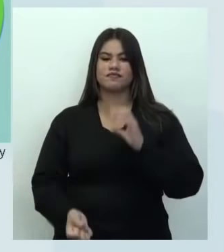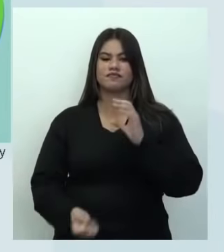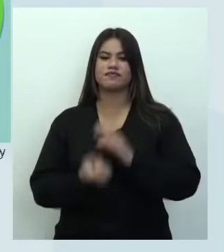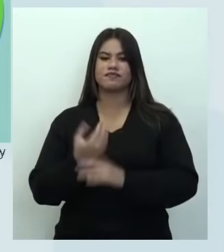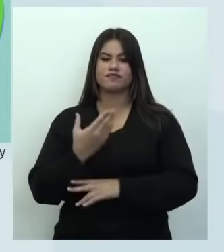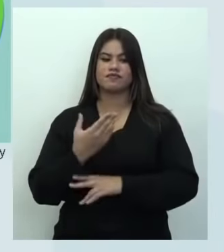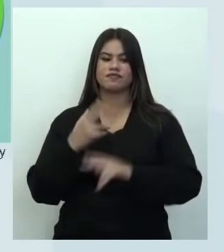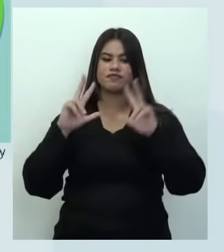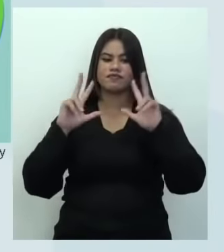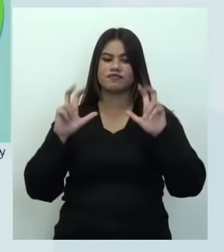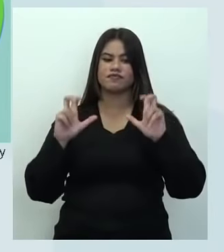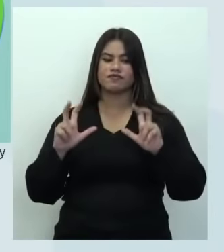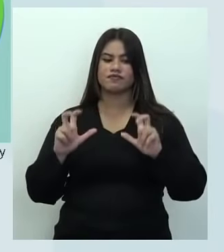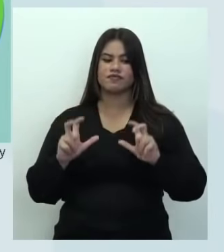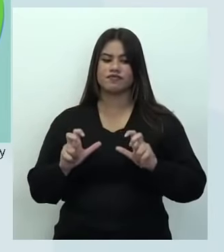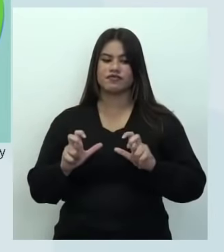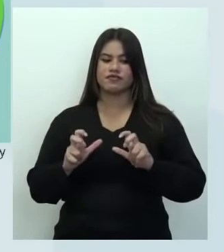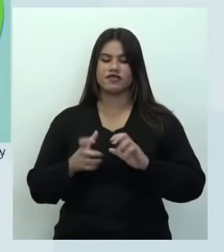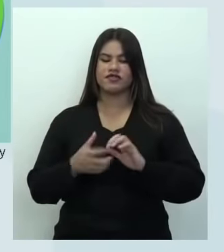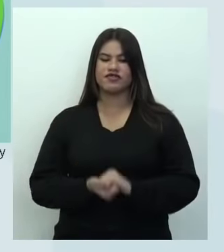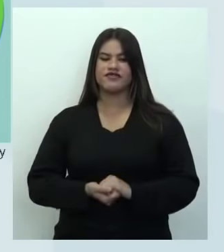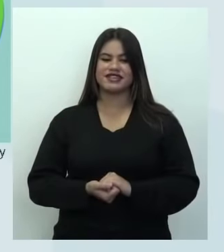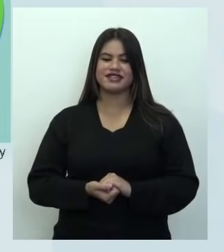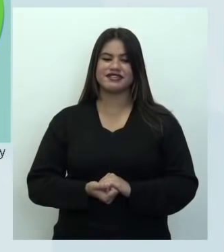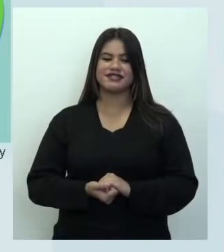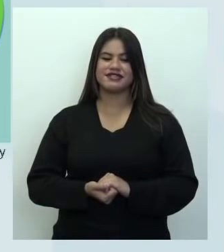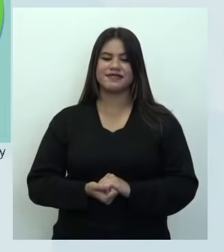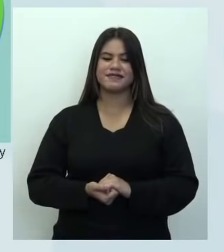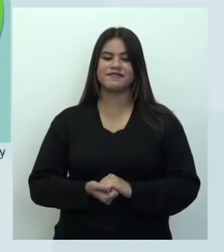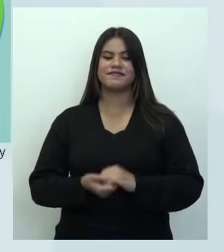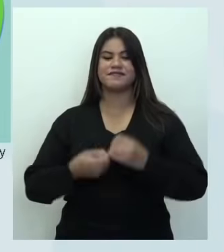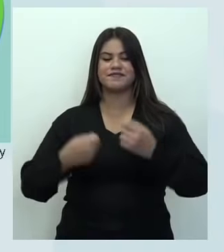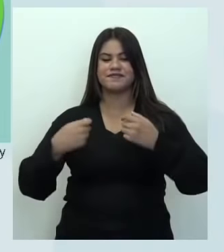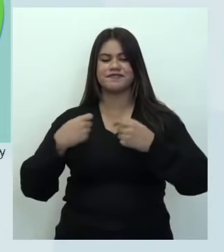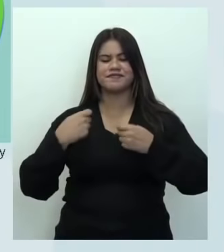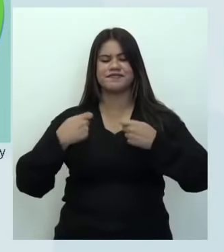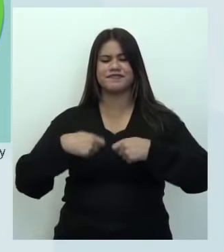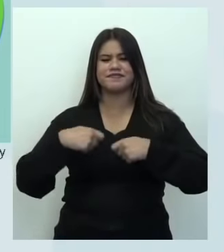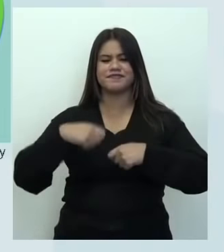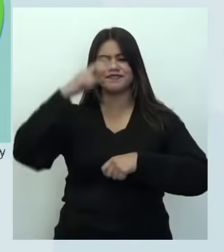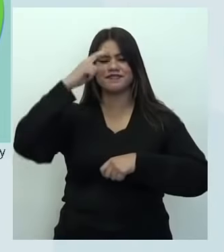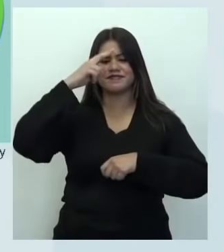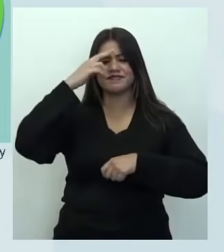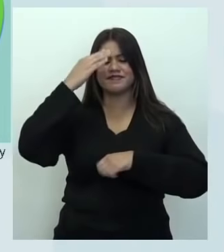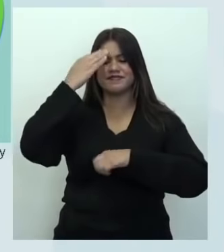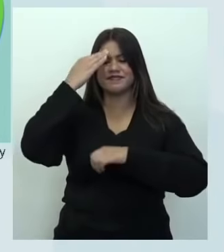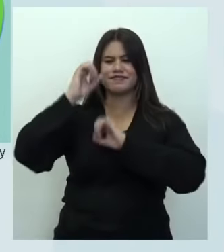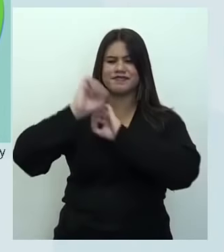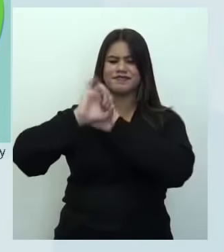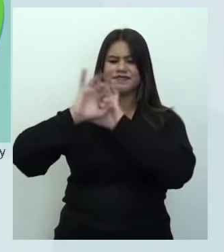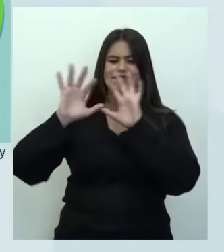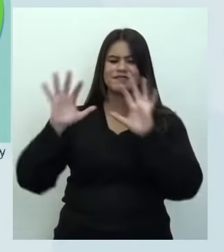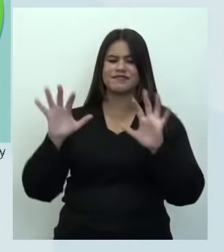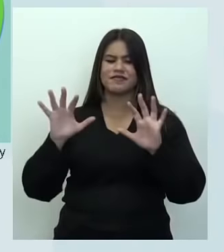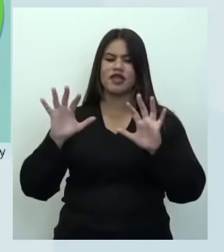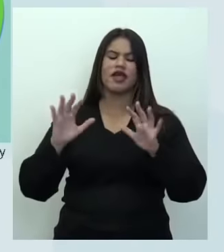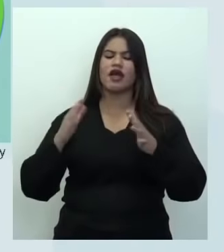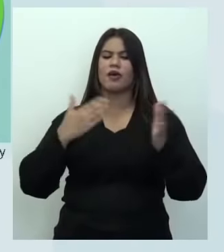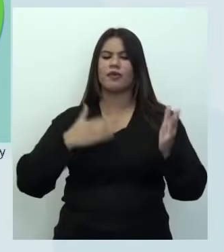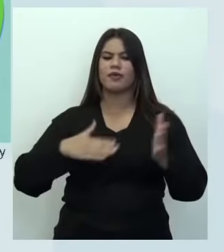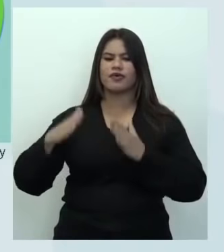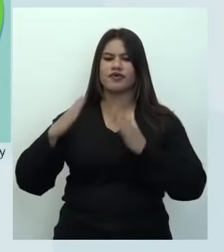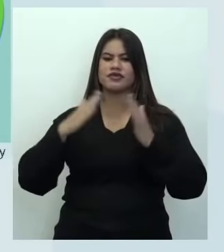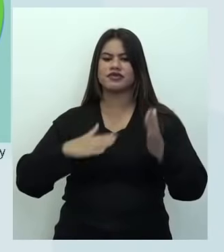termo cartografia, né, o porquê que eu preciso entender historicamente esse processo de construção,